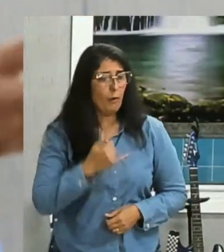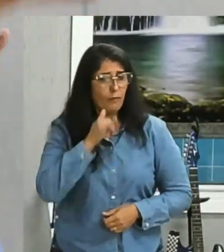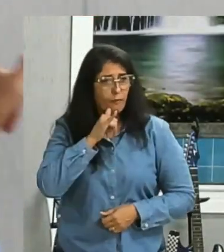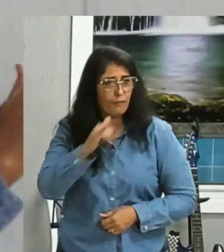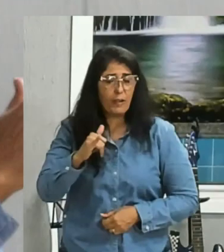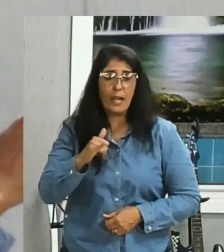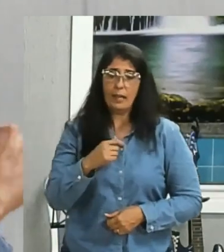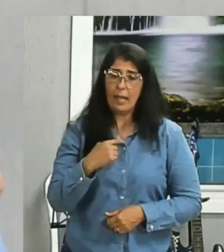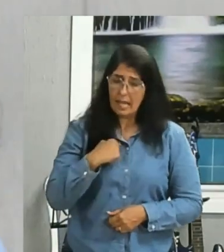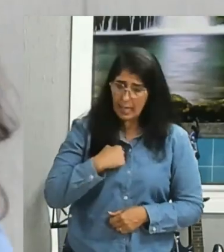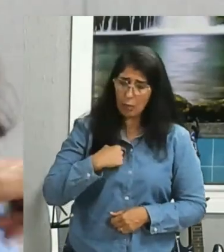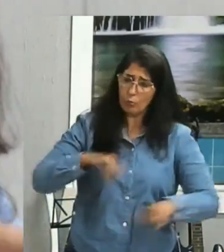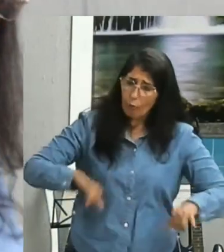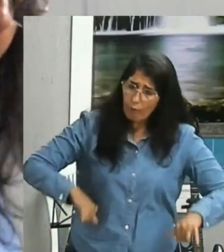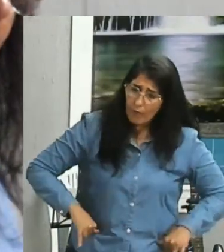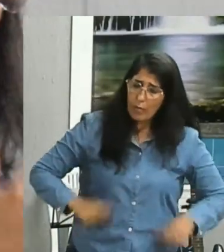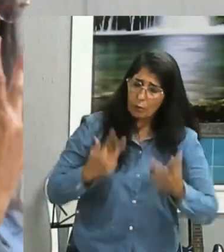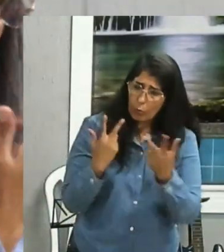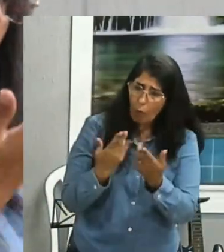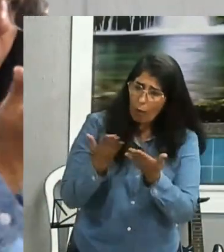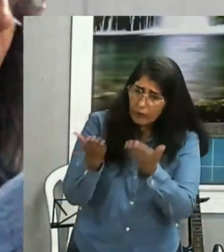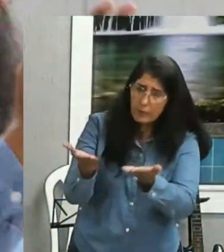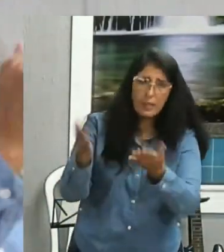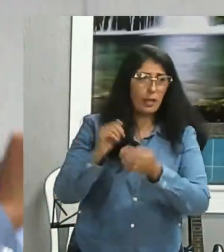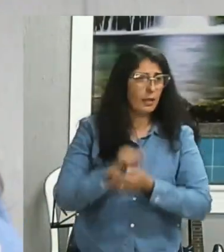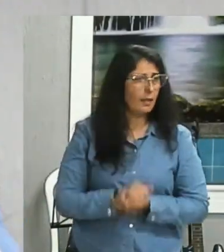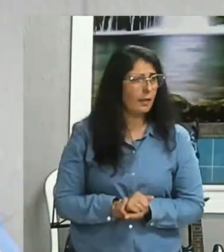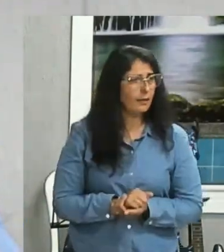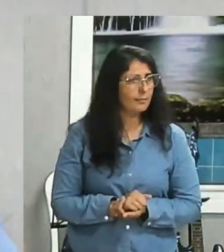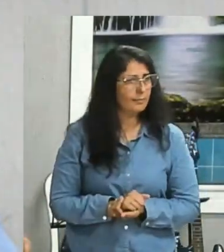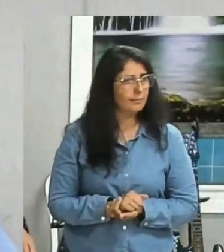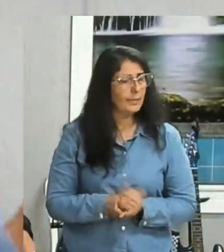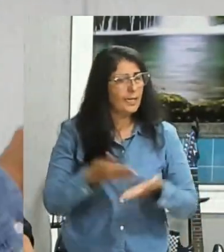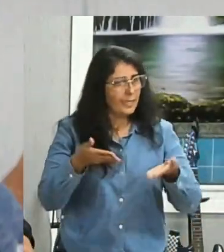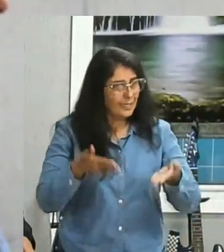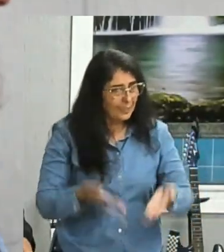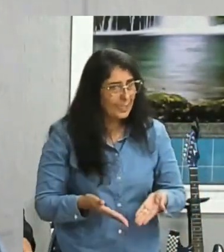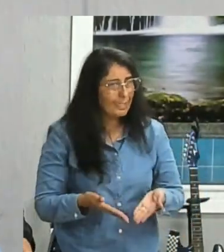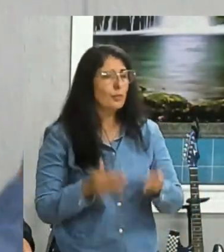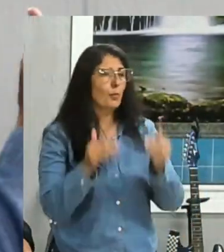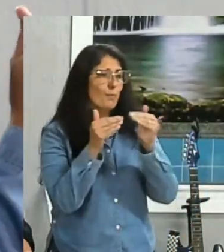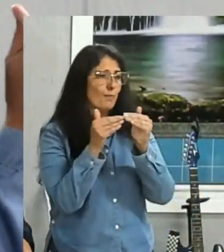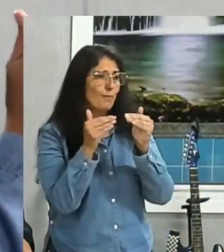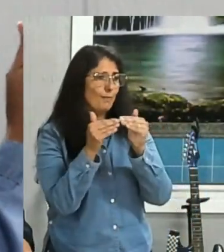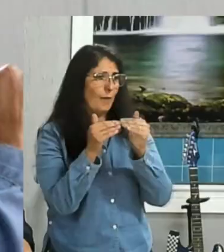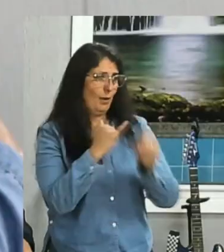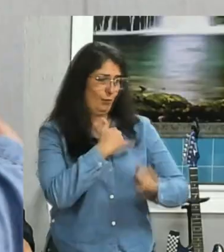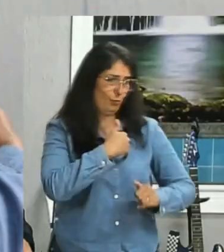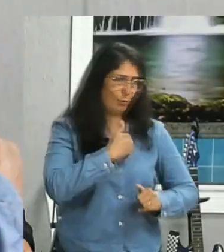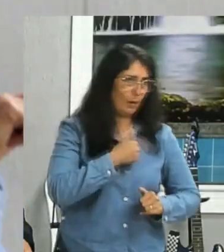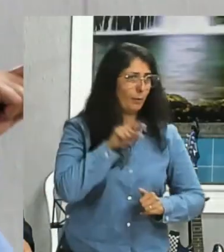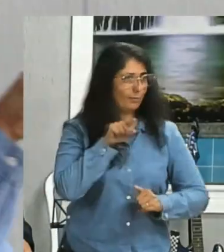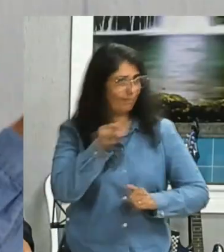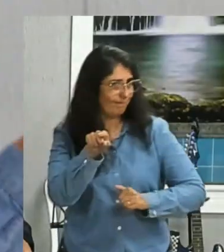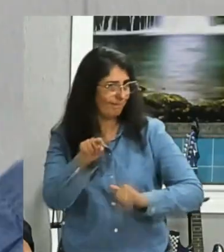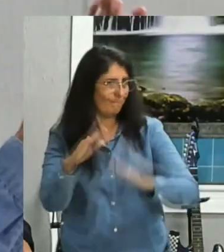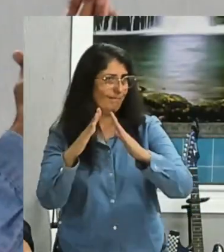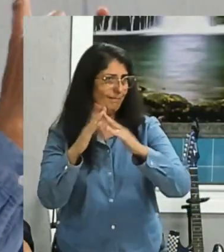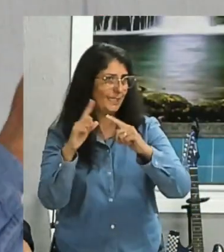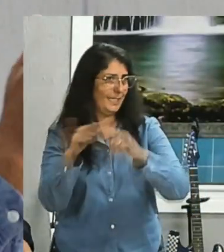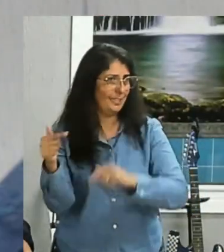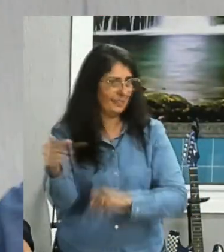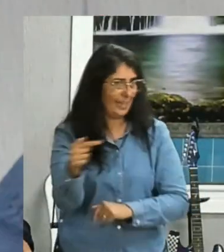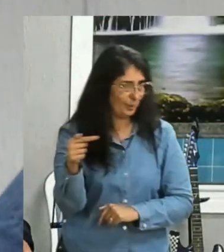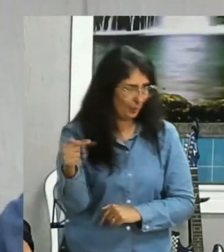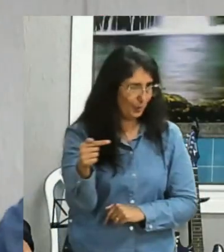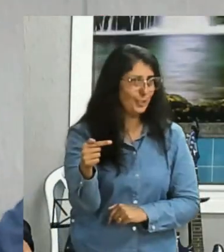de sofrimento. Essas são coisas comuns que nós estamos